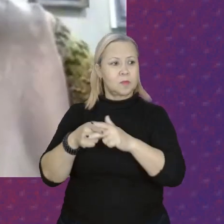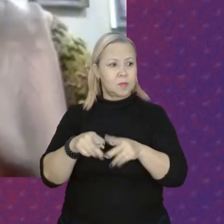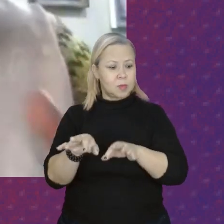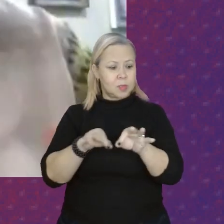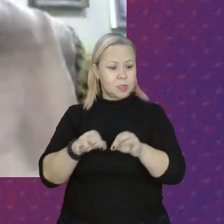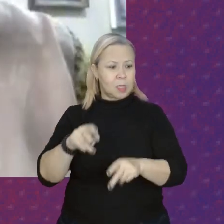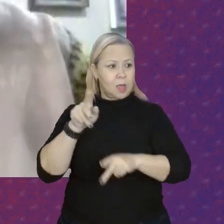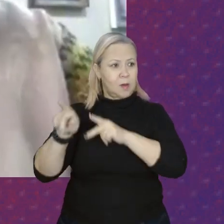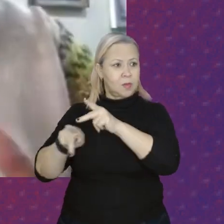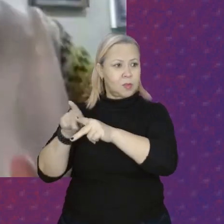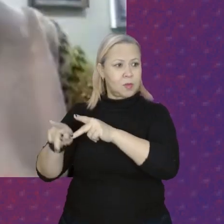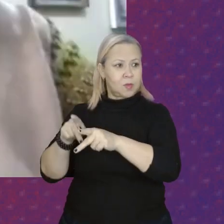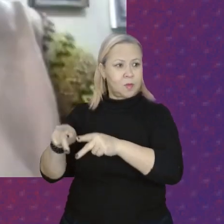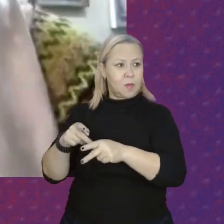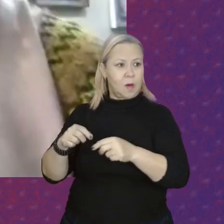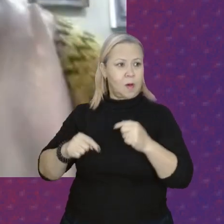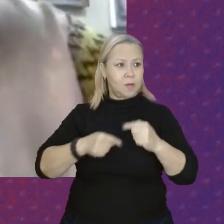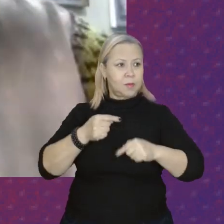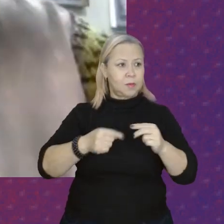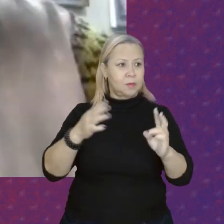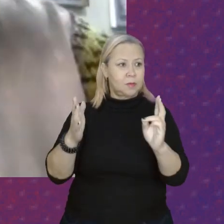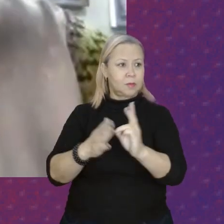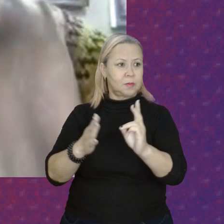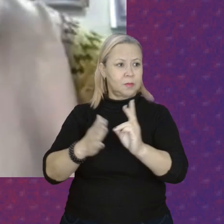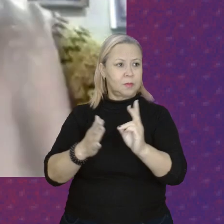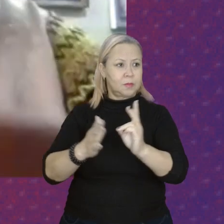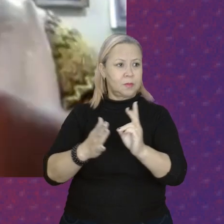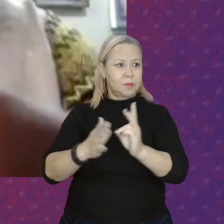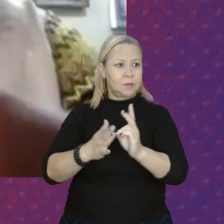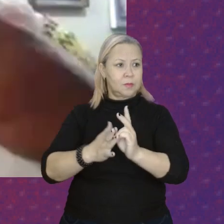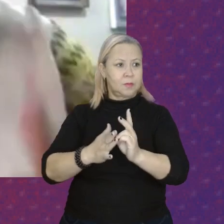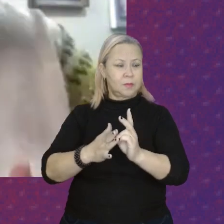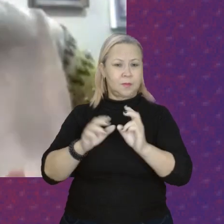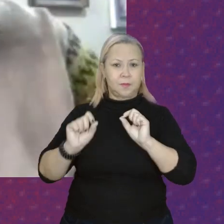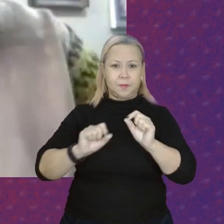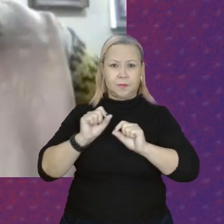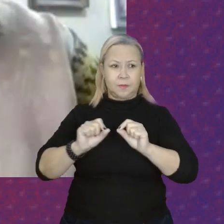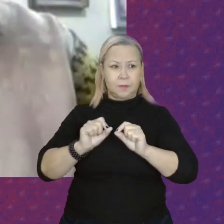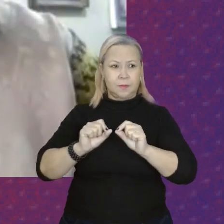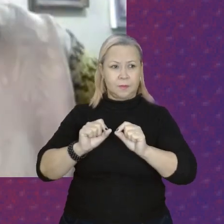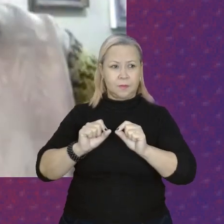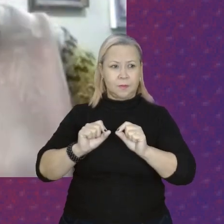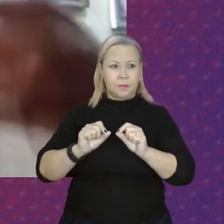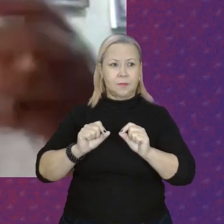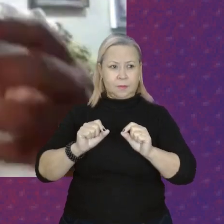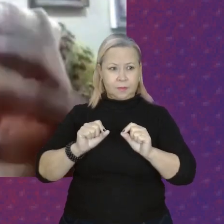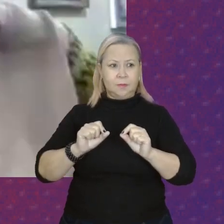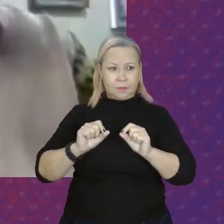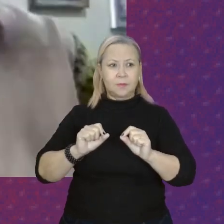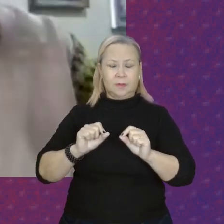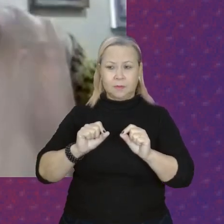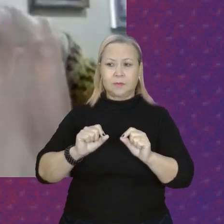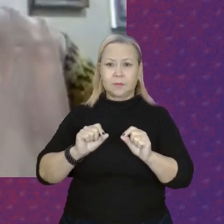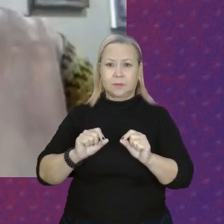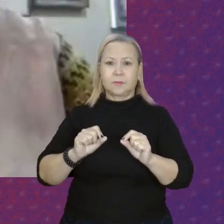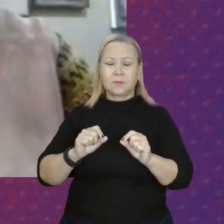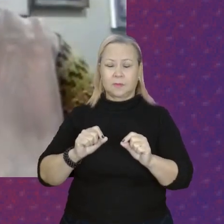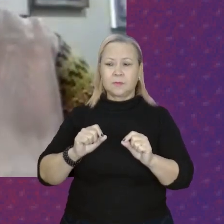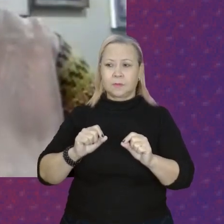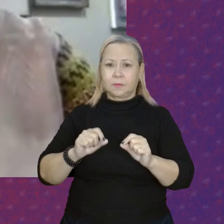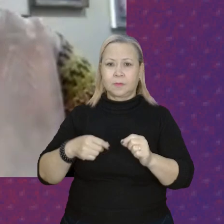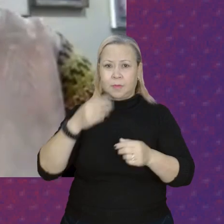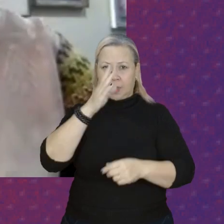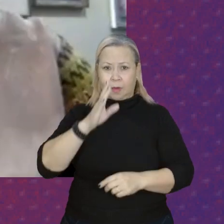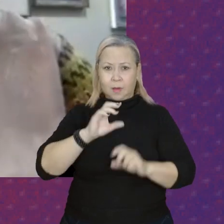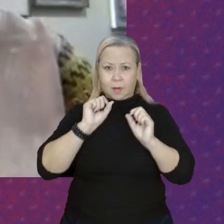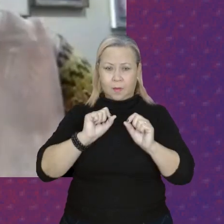povos originários, as populações indígenas do nosso país, e também os africanos que foram escravizados no Brasil,